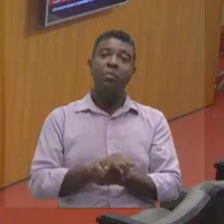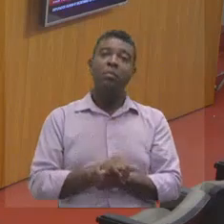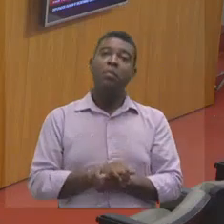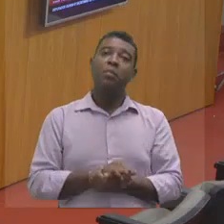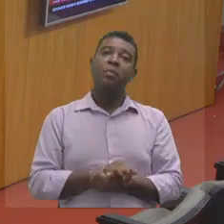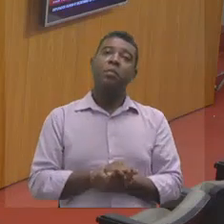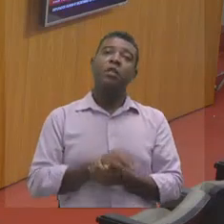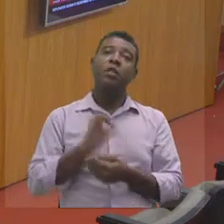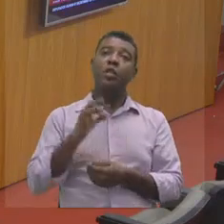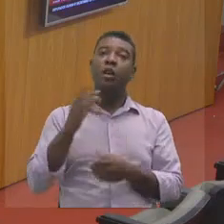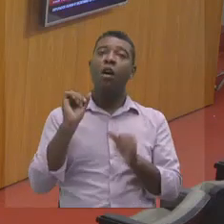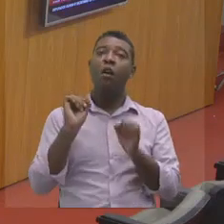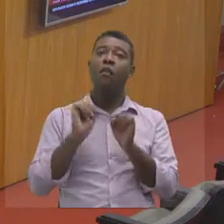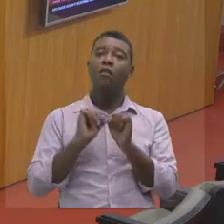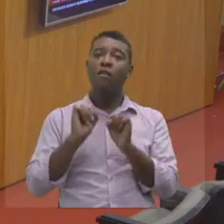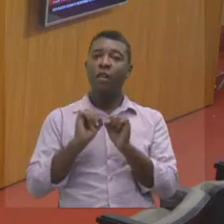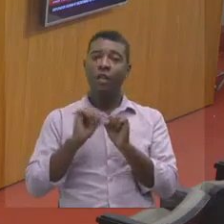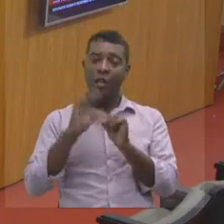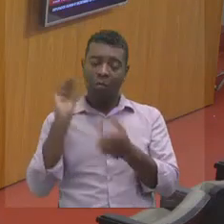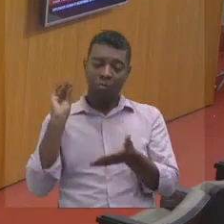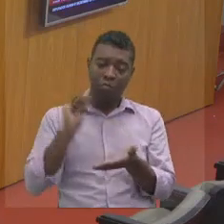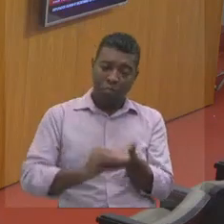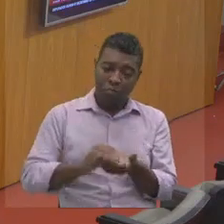só fazer um registro